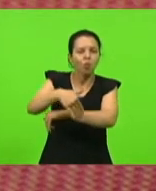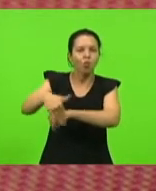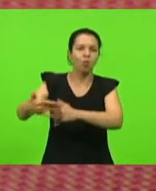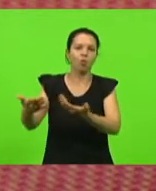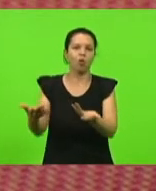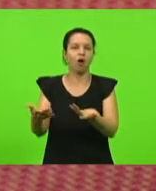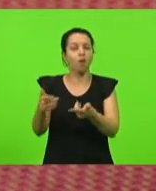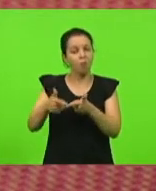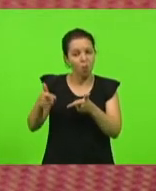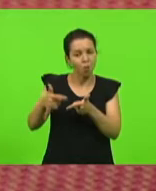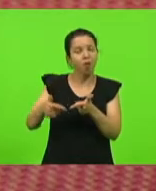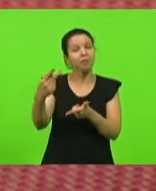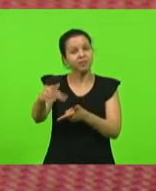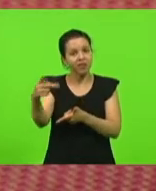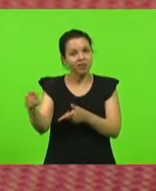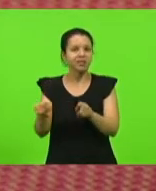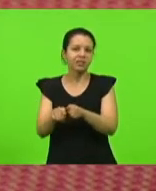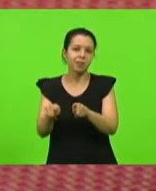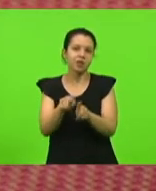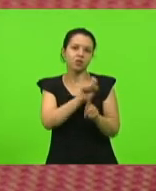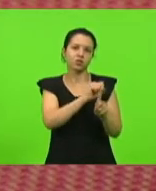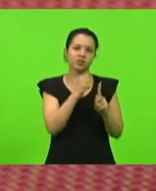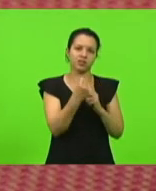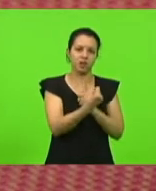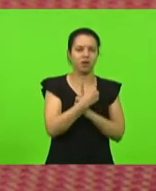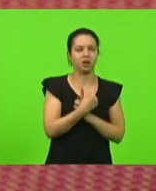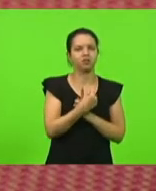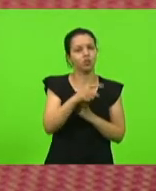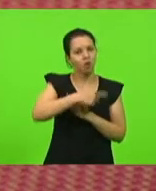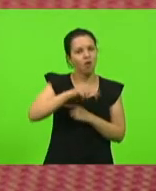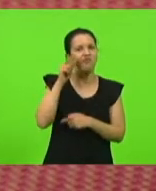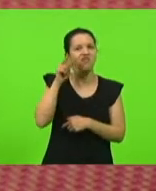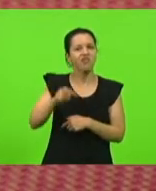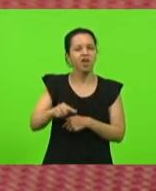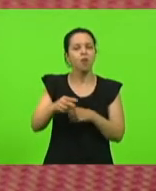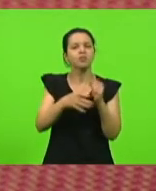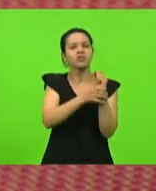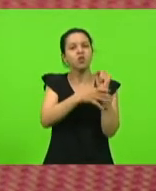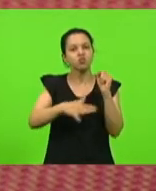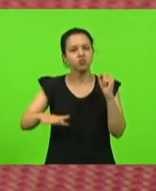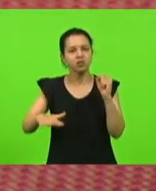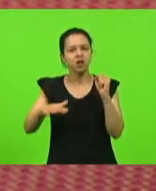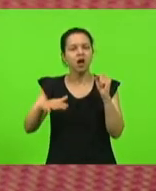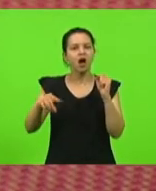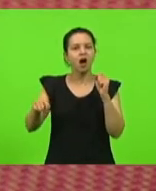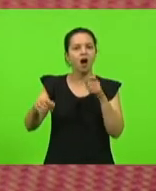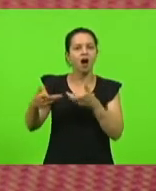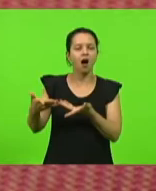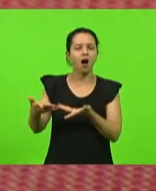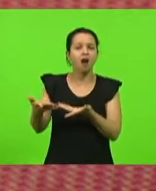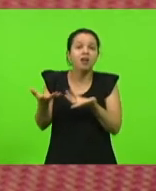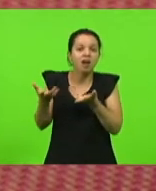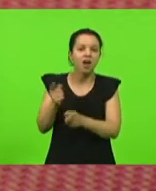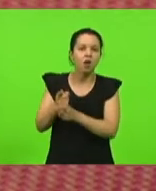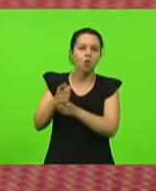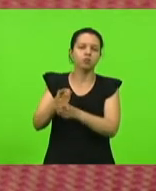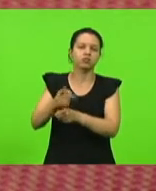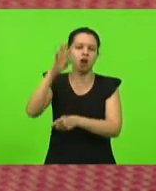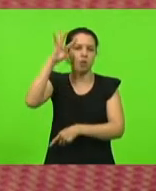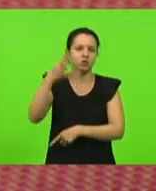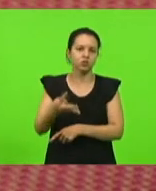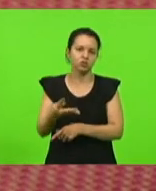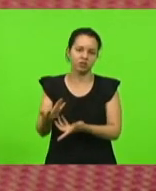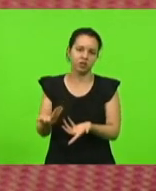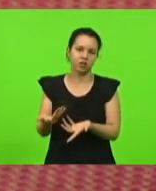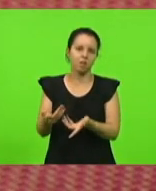problema para a sociedade. Nós vemos aí em São José a busca de uma solução. Parabenizar